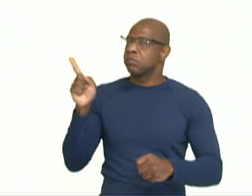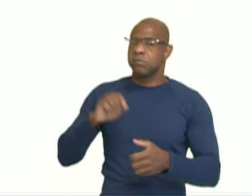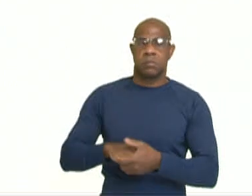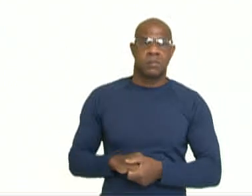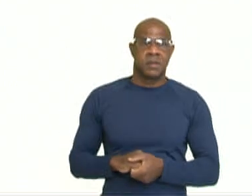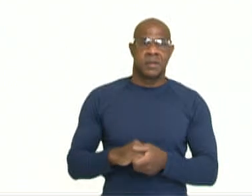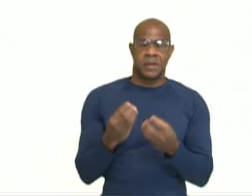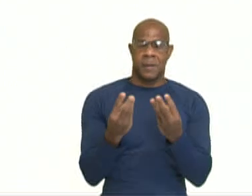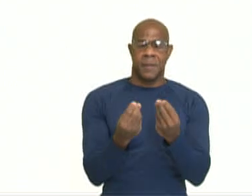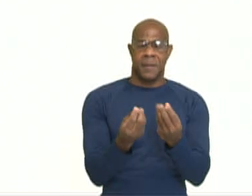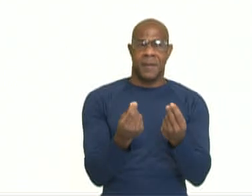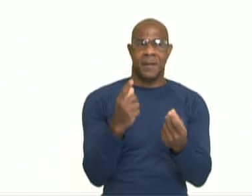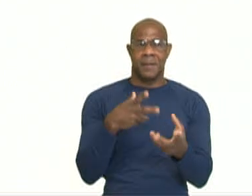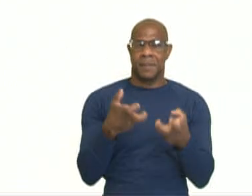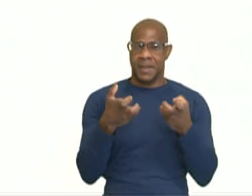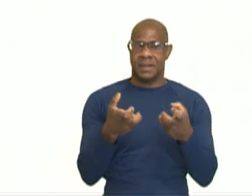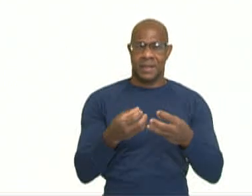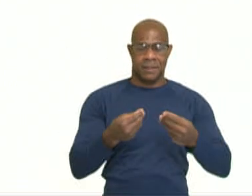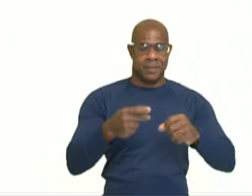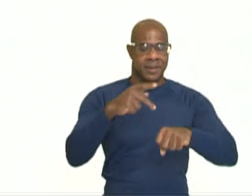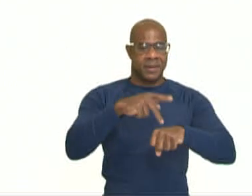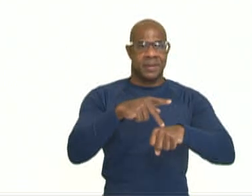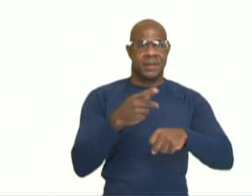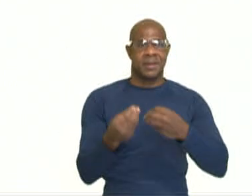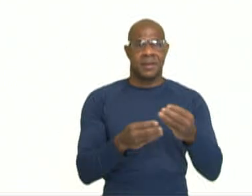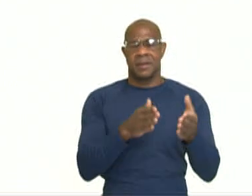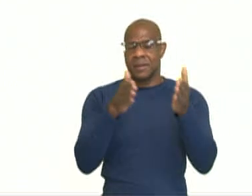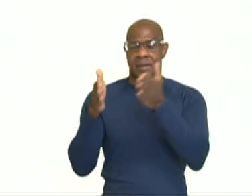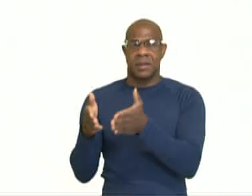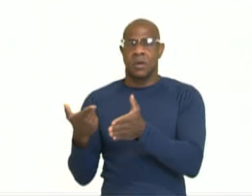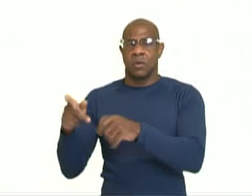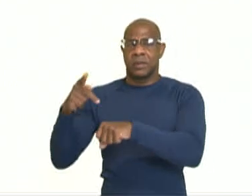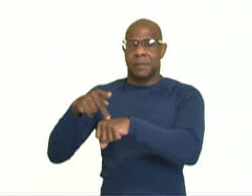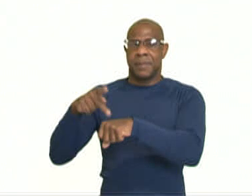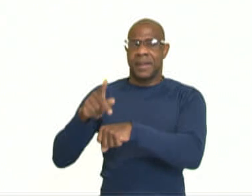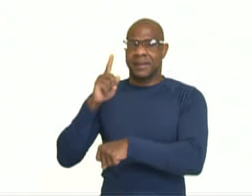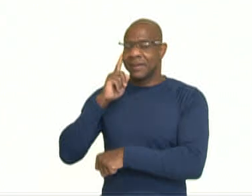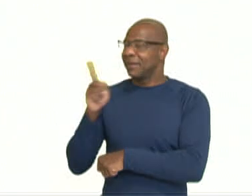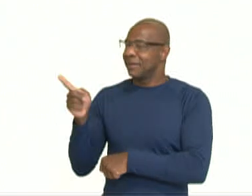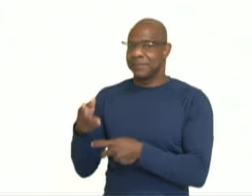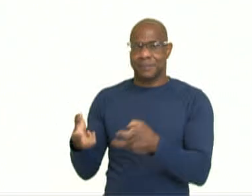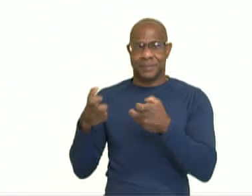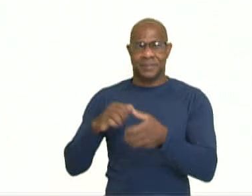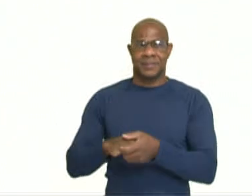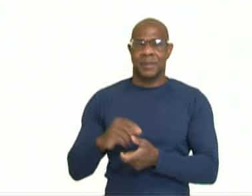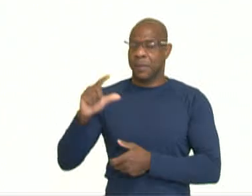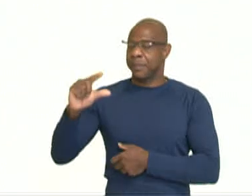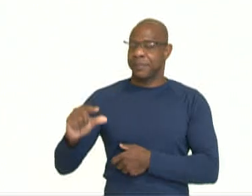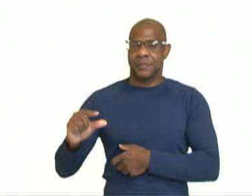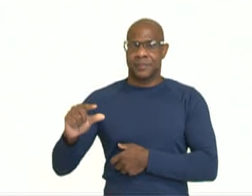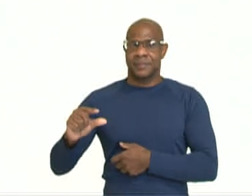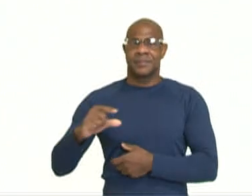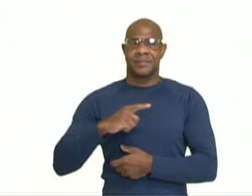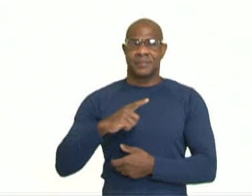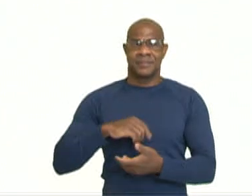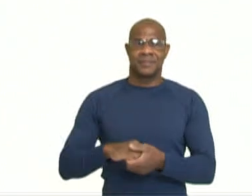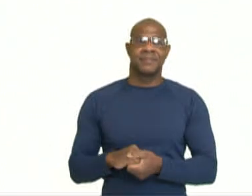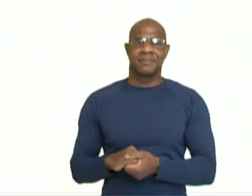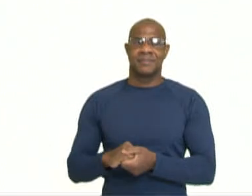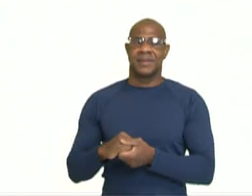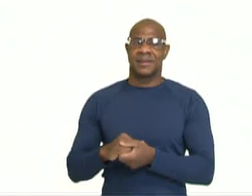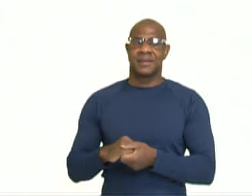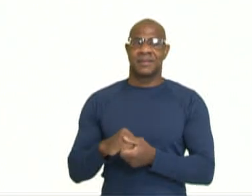esta textura em que nós temos um elemento da rocha sedimentar e aqui outro em que nós vemos rochas menores e ainda temos uma